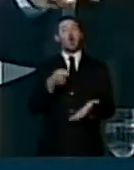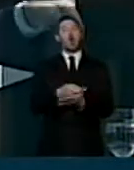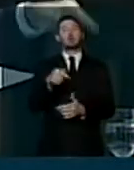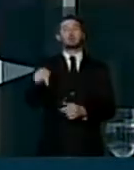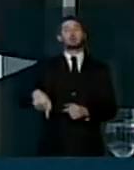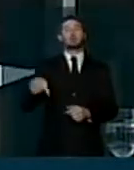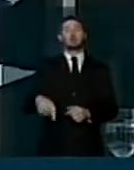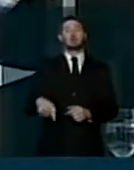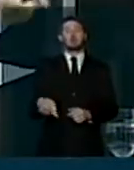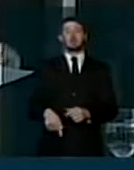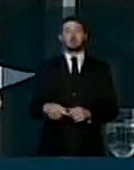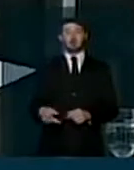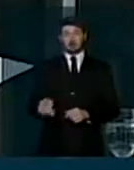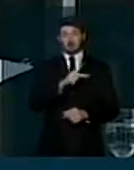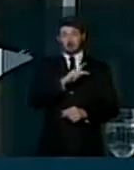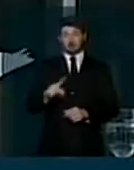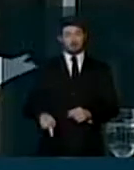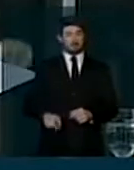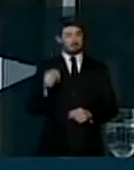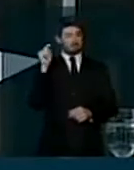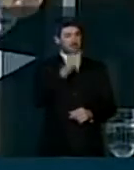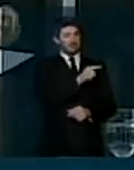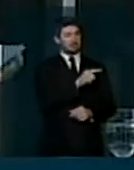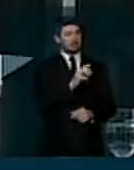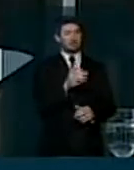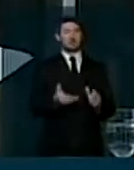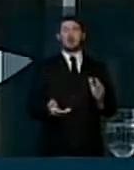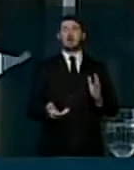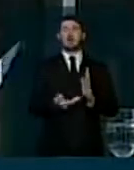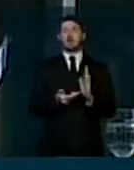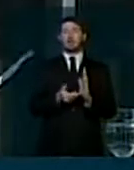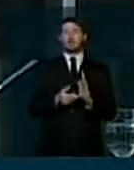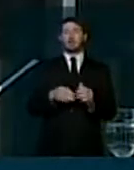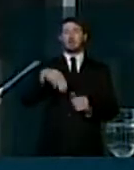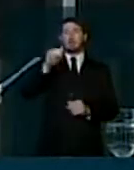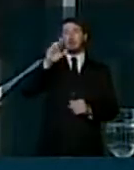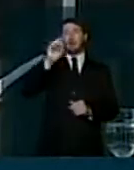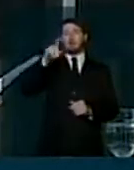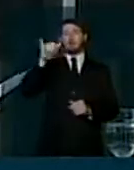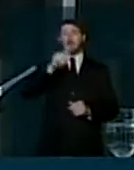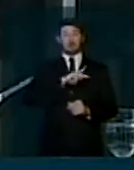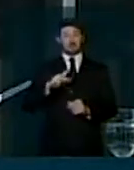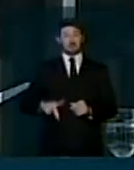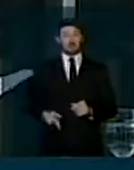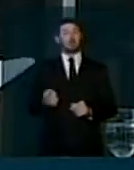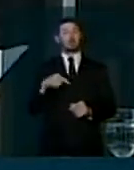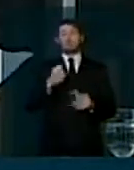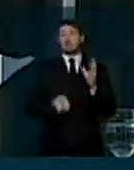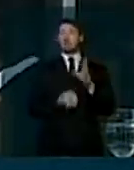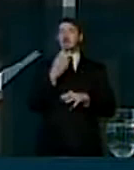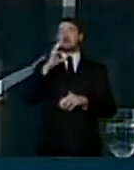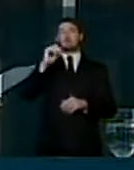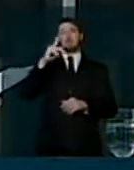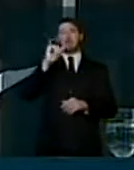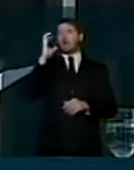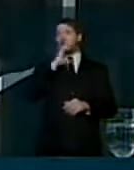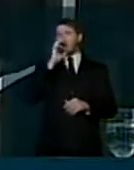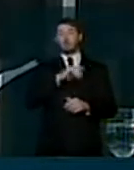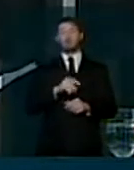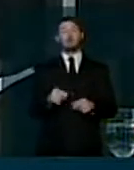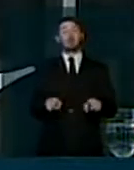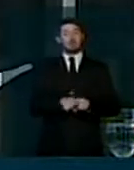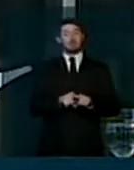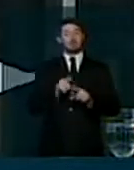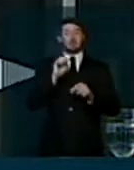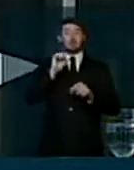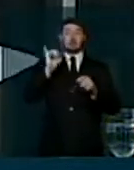mesa diretora, da presidência da Câmara, do presidente Marco Maia, a instalação com urgência desta CPI, e se